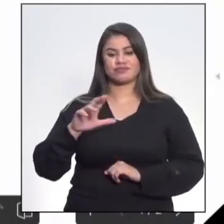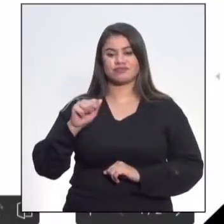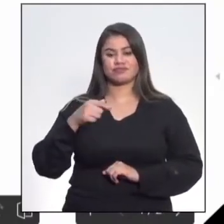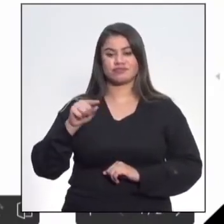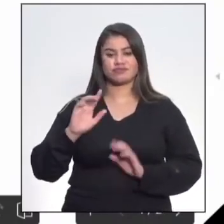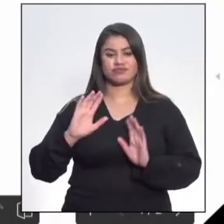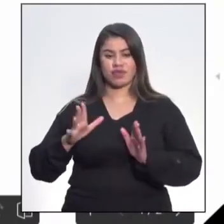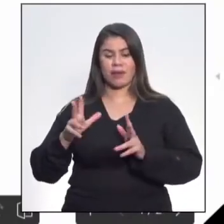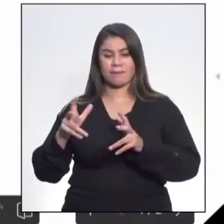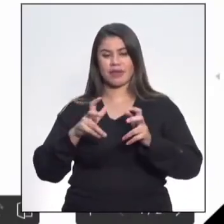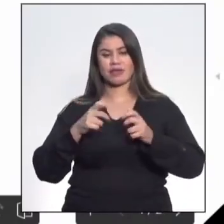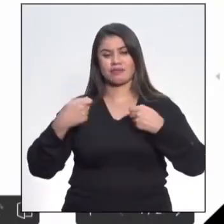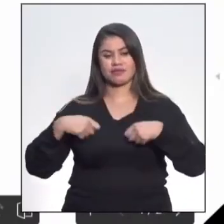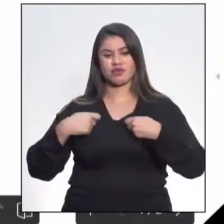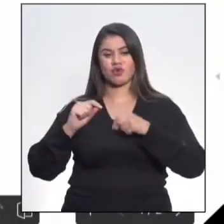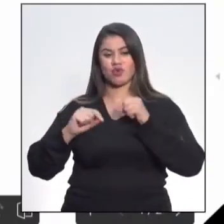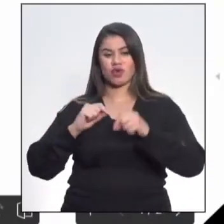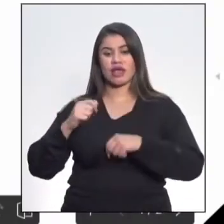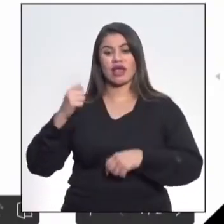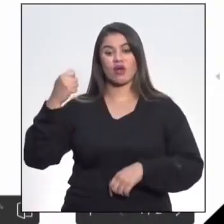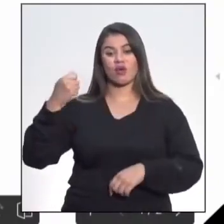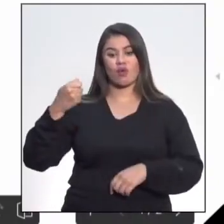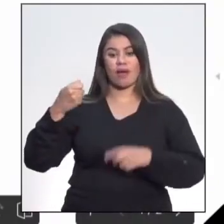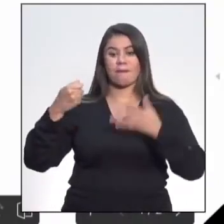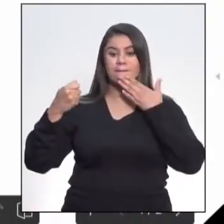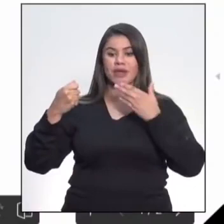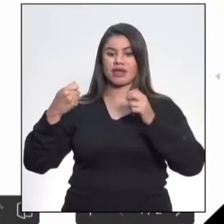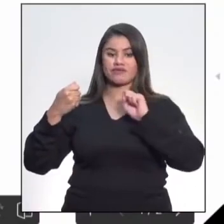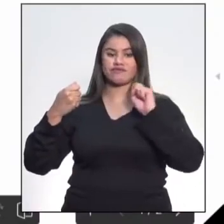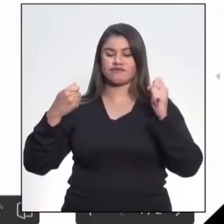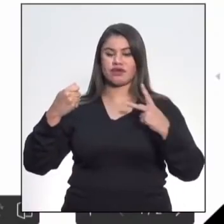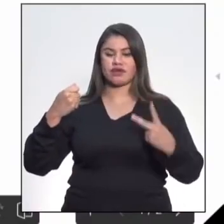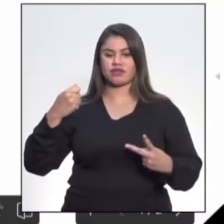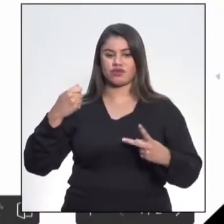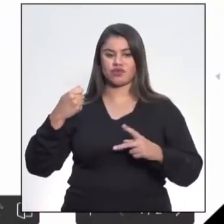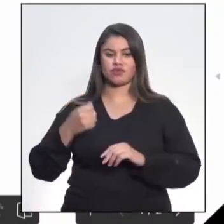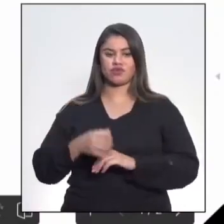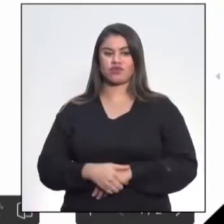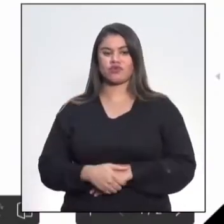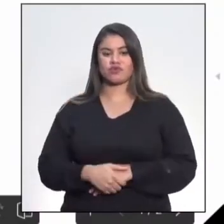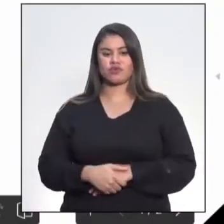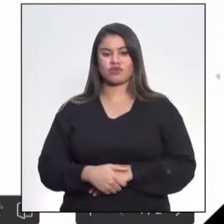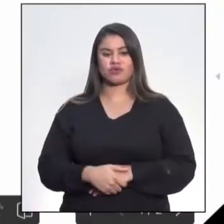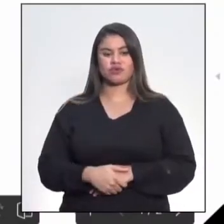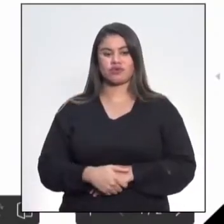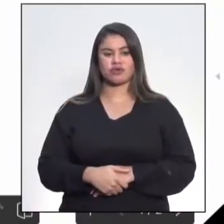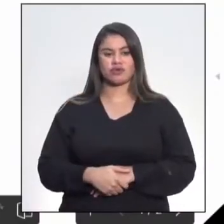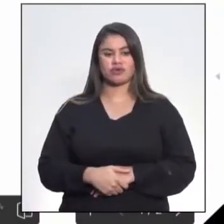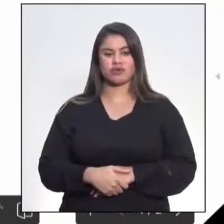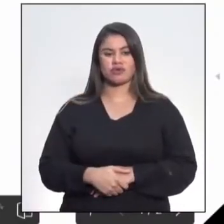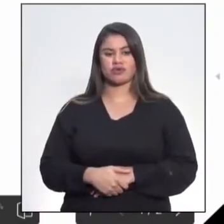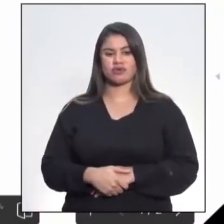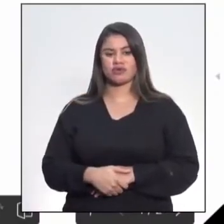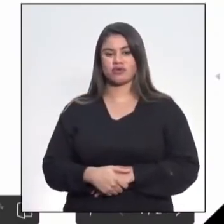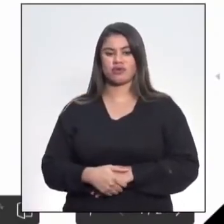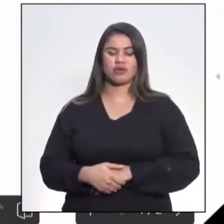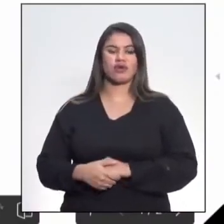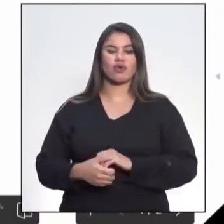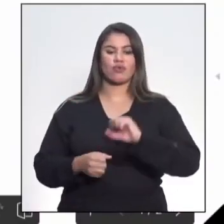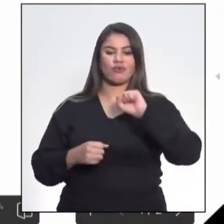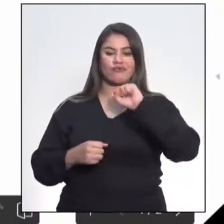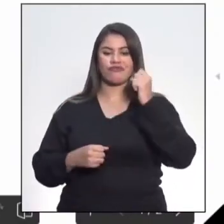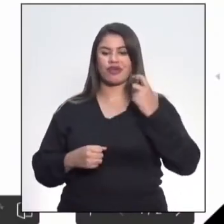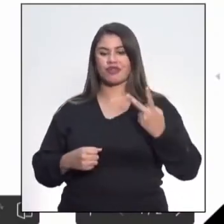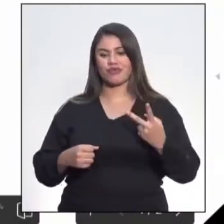percebam? O item A, ele pede o valor... Opa, deixa eu só apagar aqui. Ele pede o valor do coeficiente